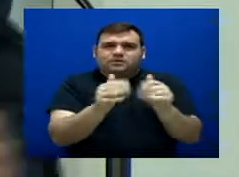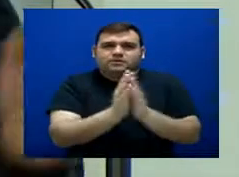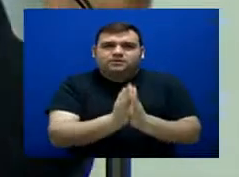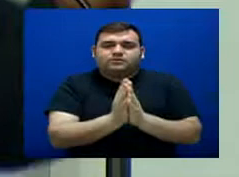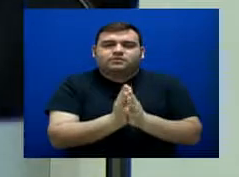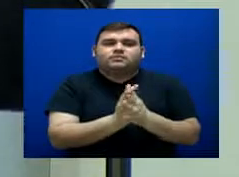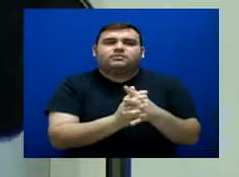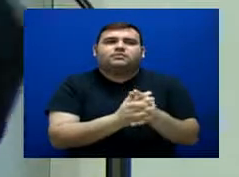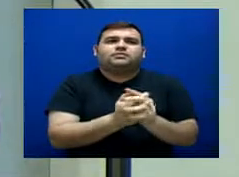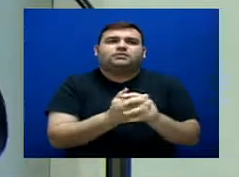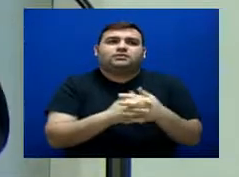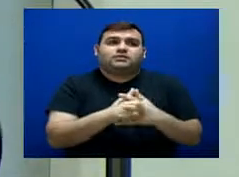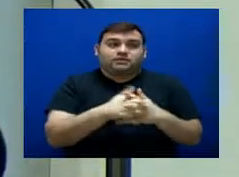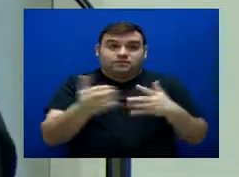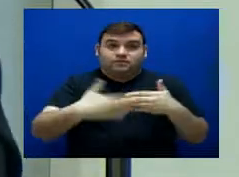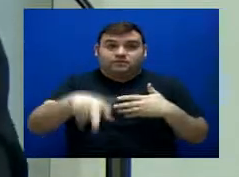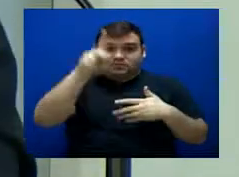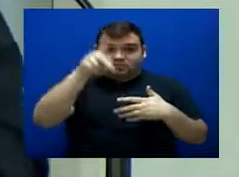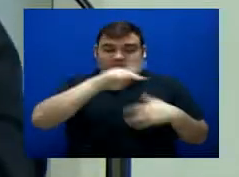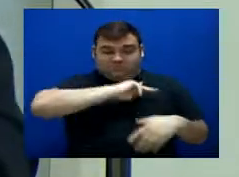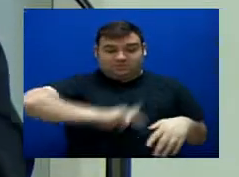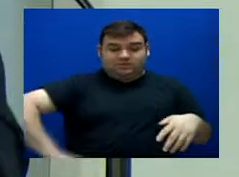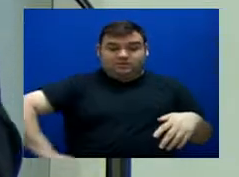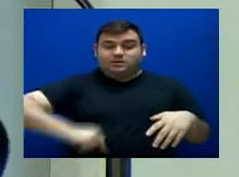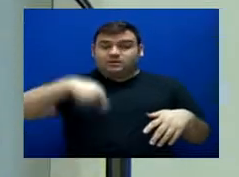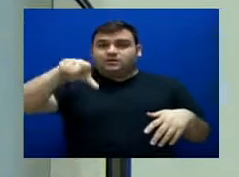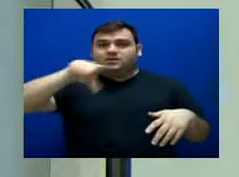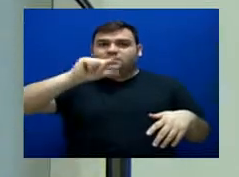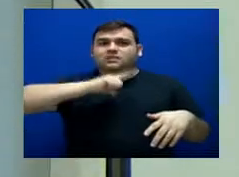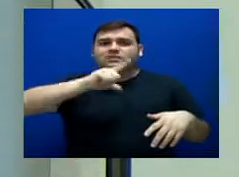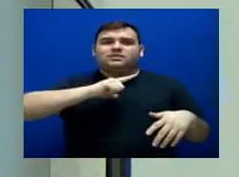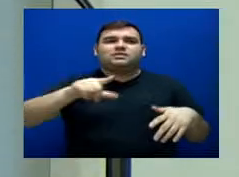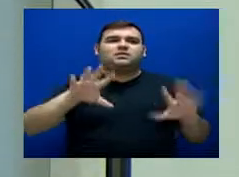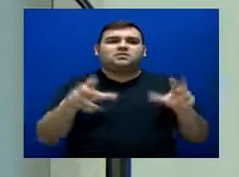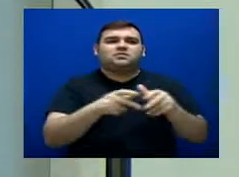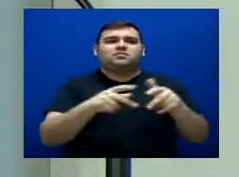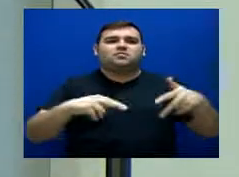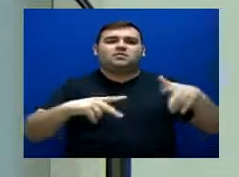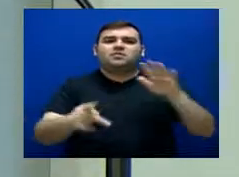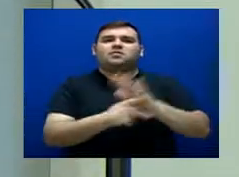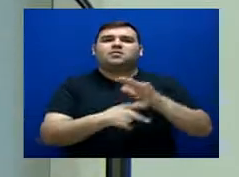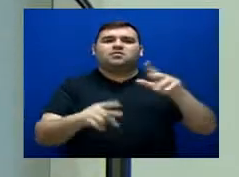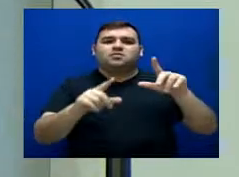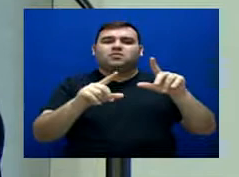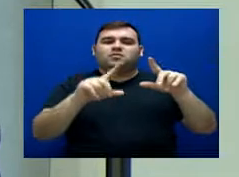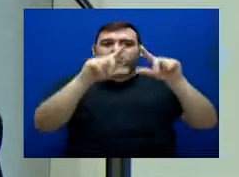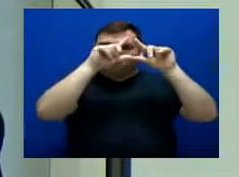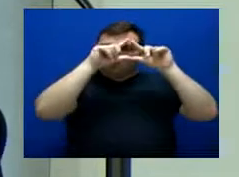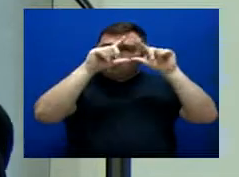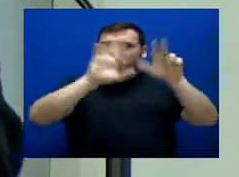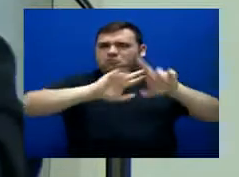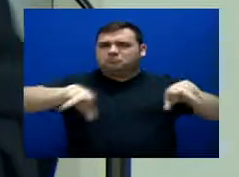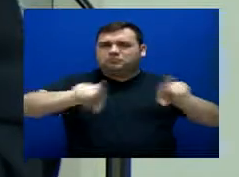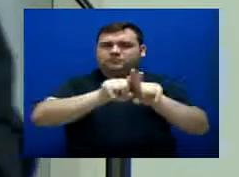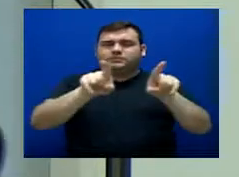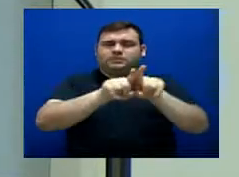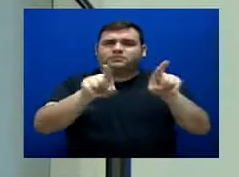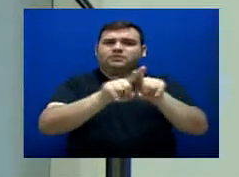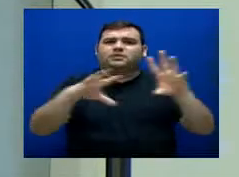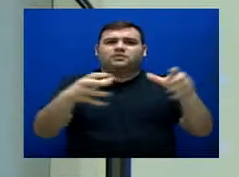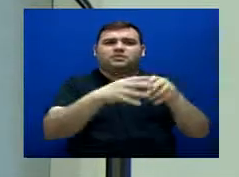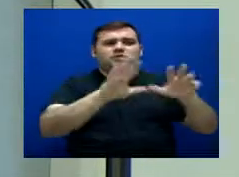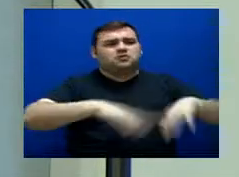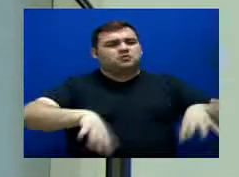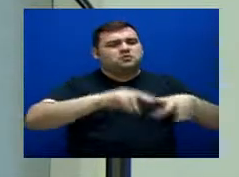que aquele que se elegesse presidente da República escolhesse da maçonaria, para vocês verem que eu não tenho nada contra a religião, escolhesse